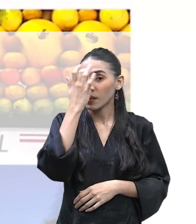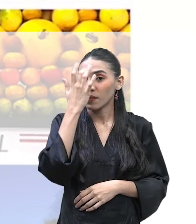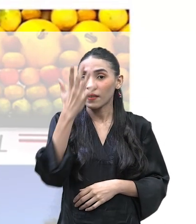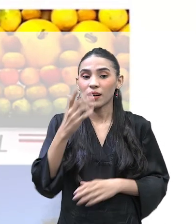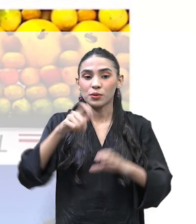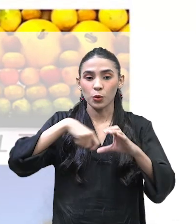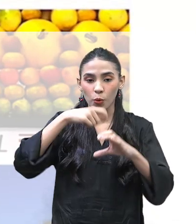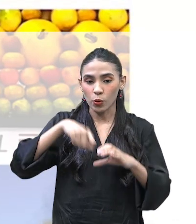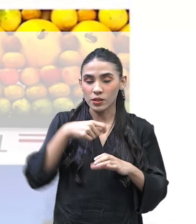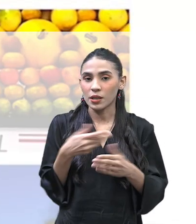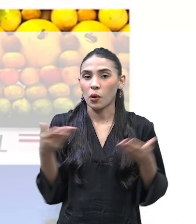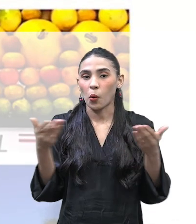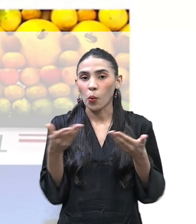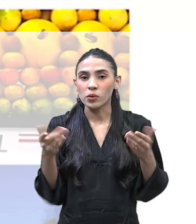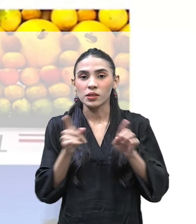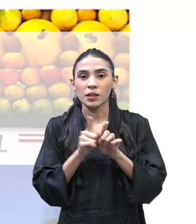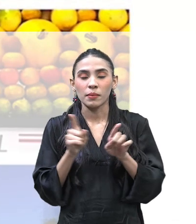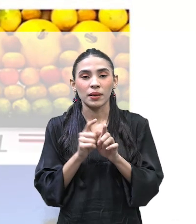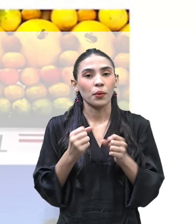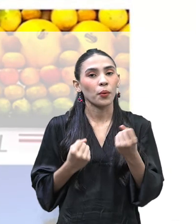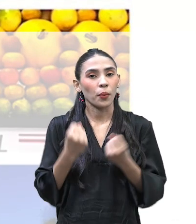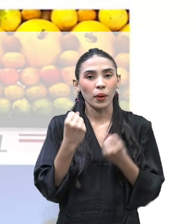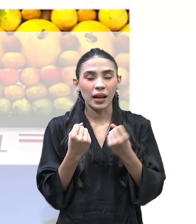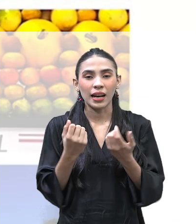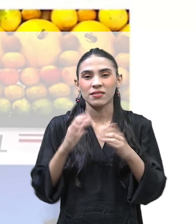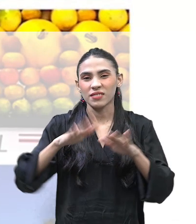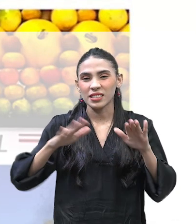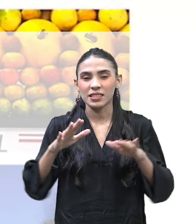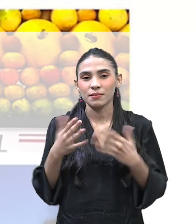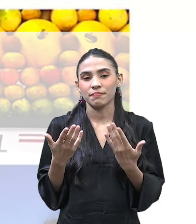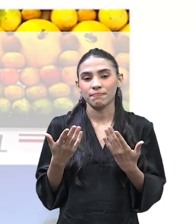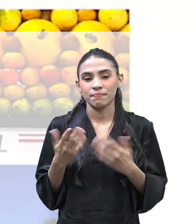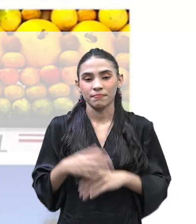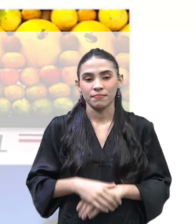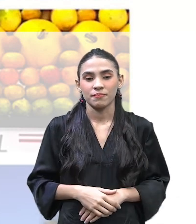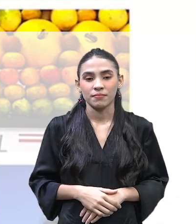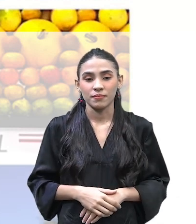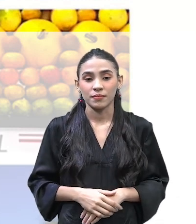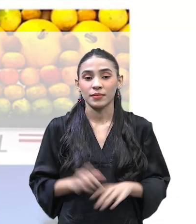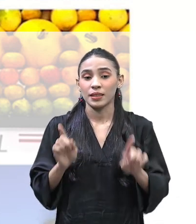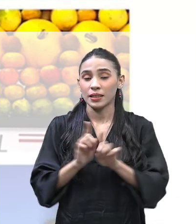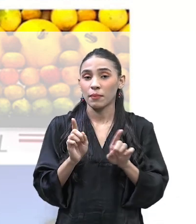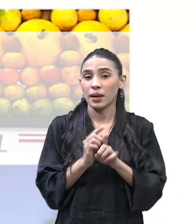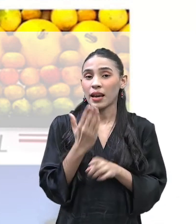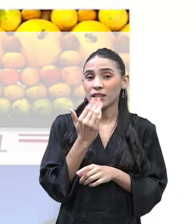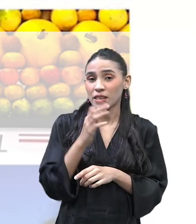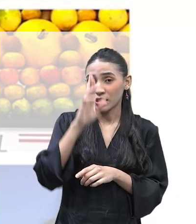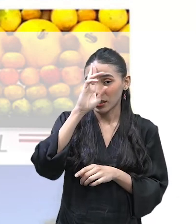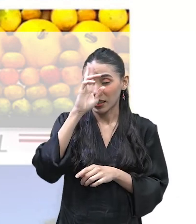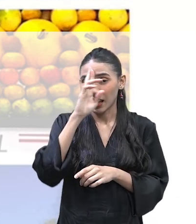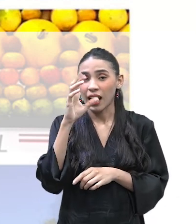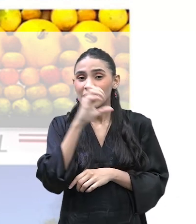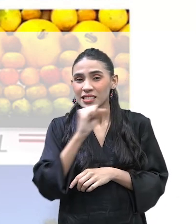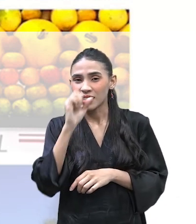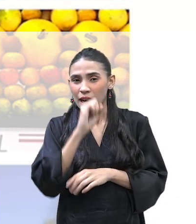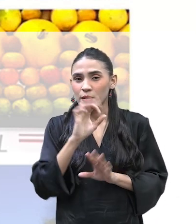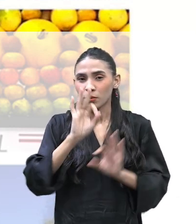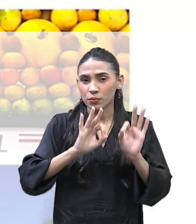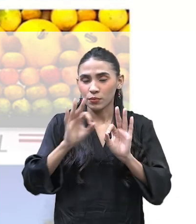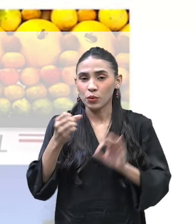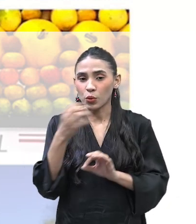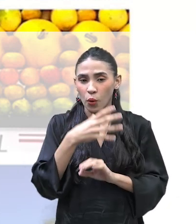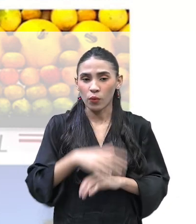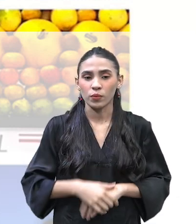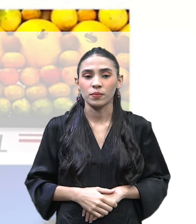na cozinha, ainda mais hoje em dia, né? Na correria não dá para ficar ali enrolando. Jantar incrementado no sábado?